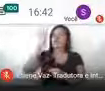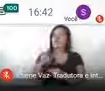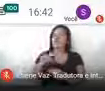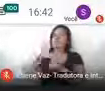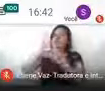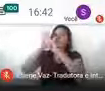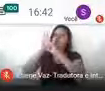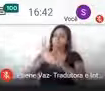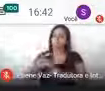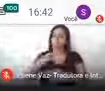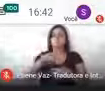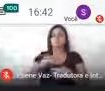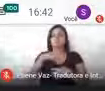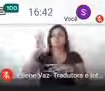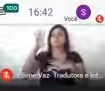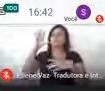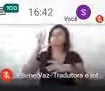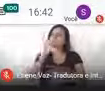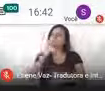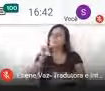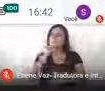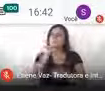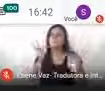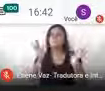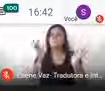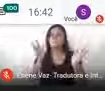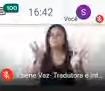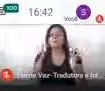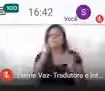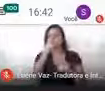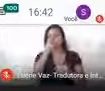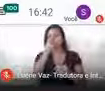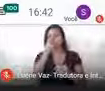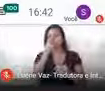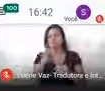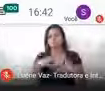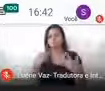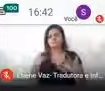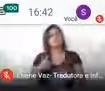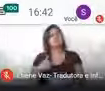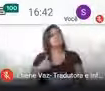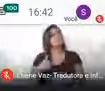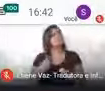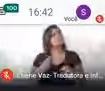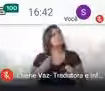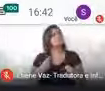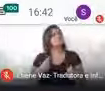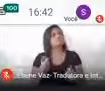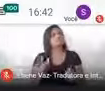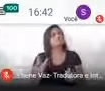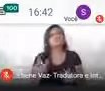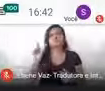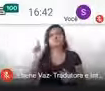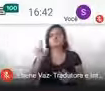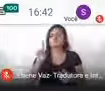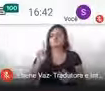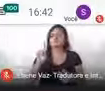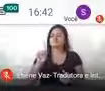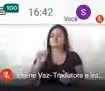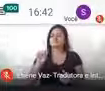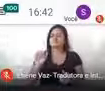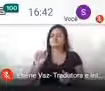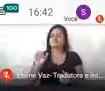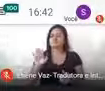do contexto de estudos essa palavra, né, diaétnica, para definir justamente essas